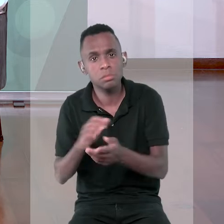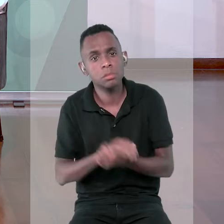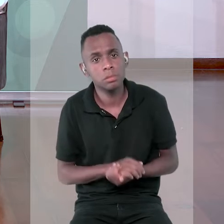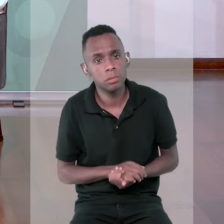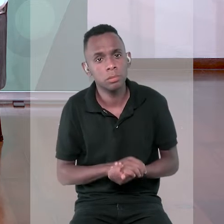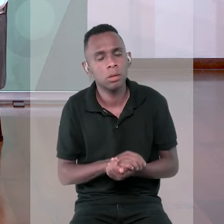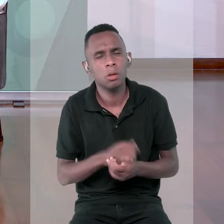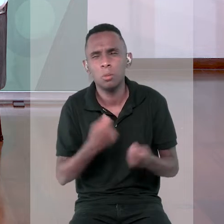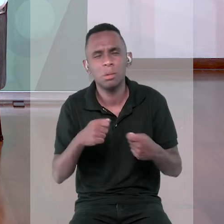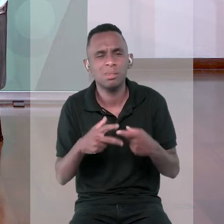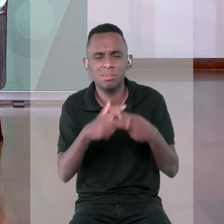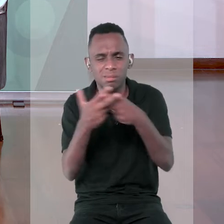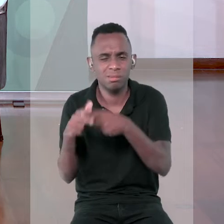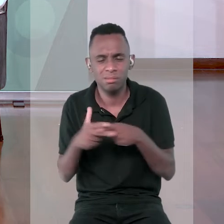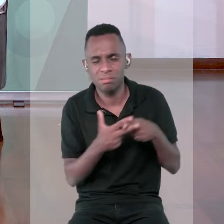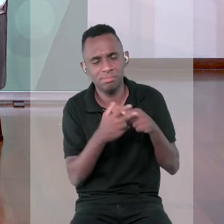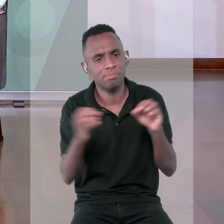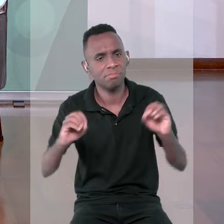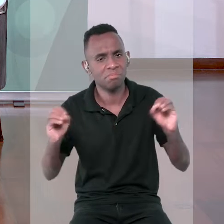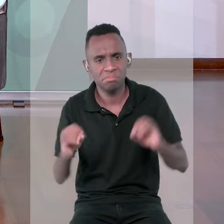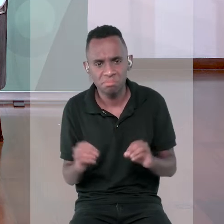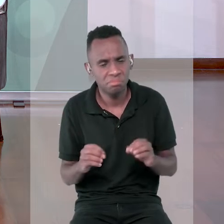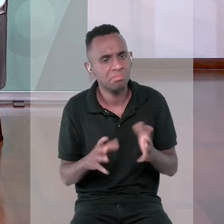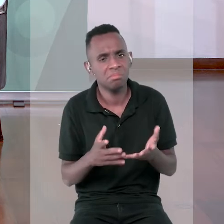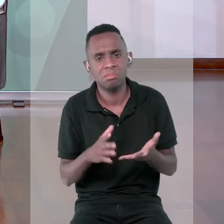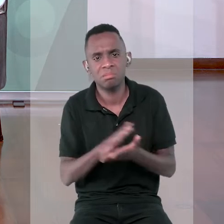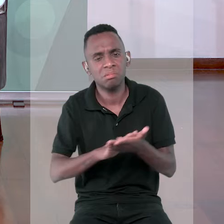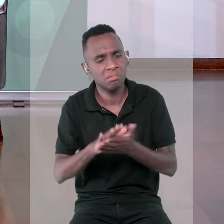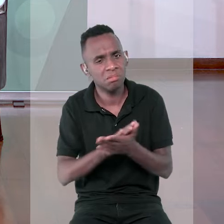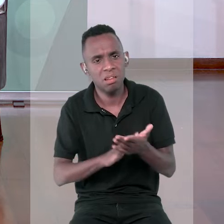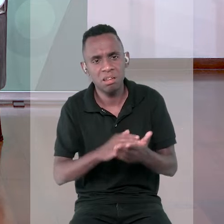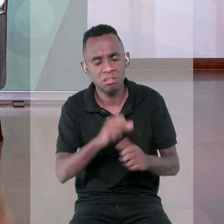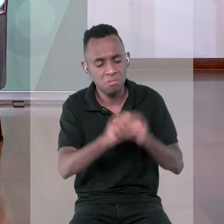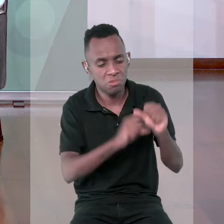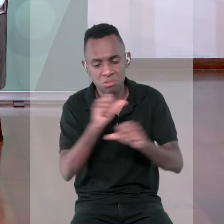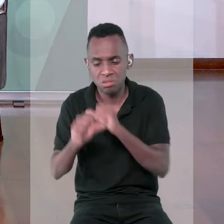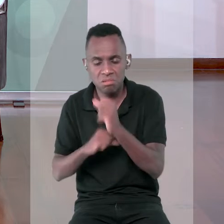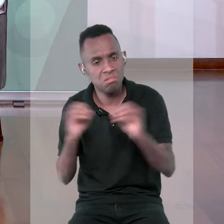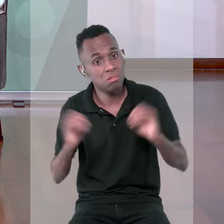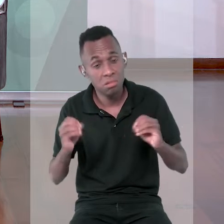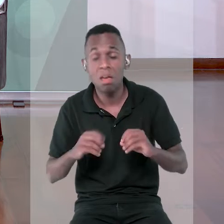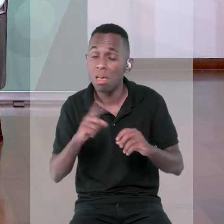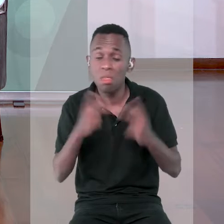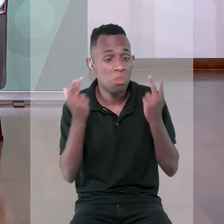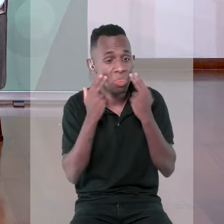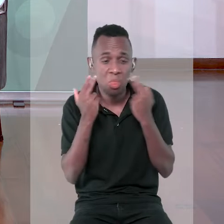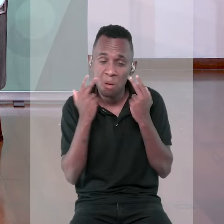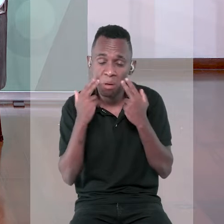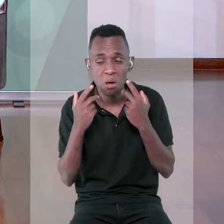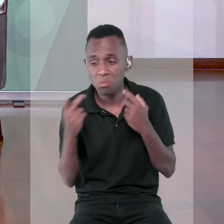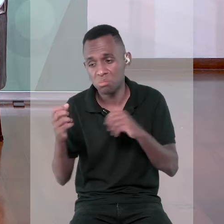que editar, né? Não tem que copidescar, não tem que editar, é deixar todos esses desencontros que fazem